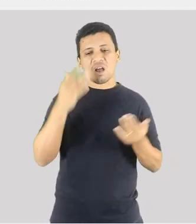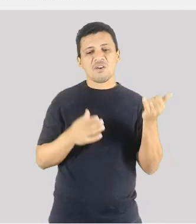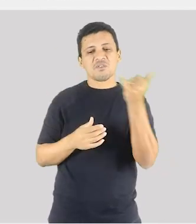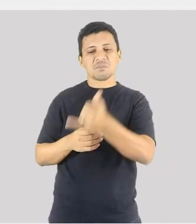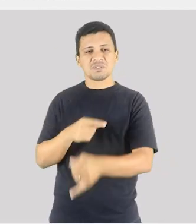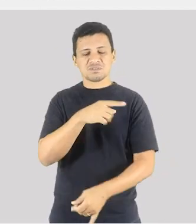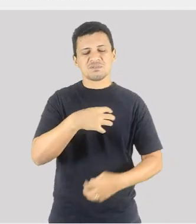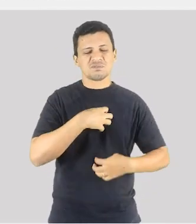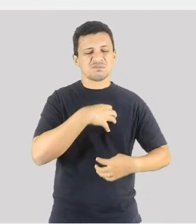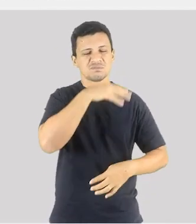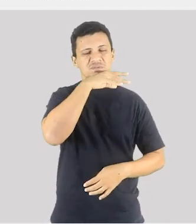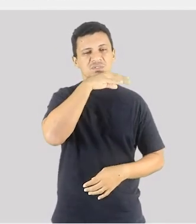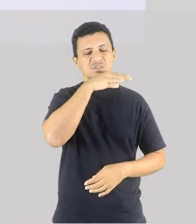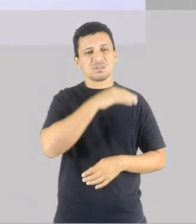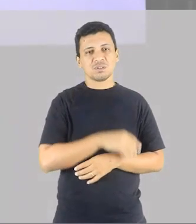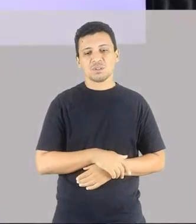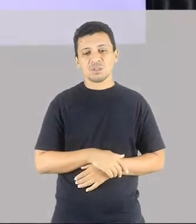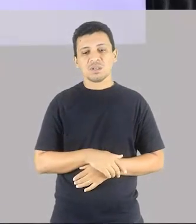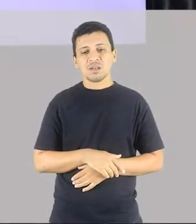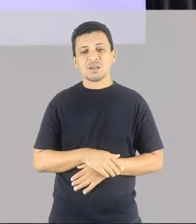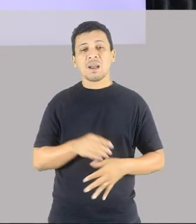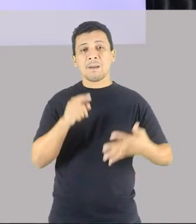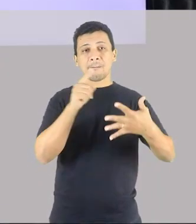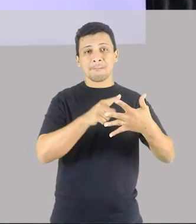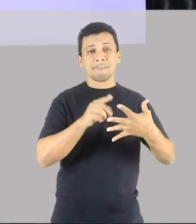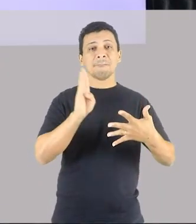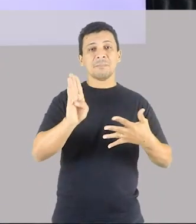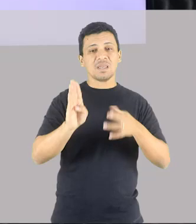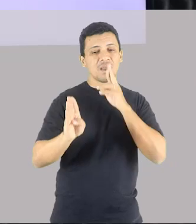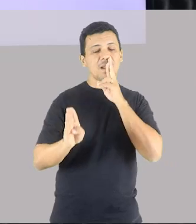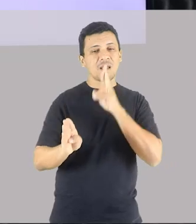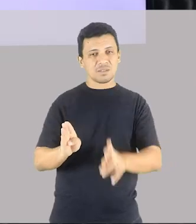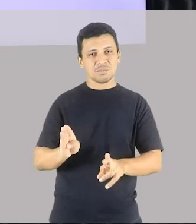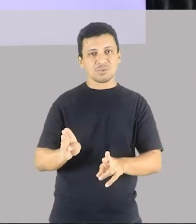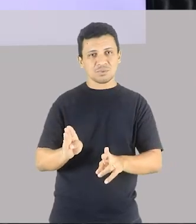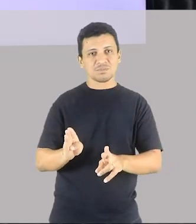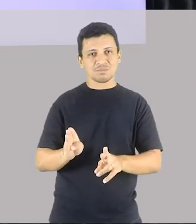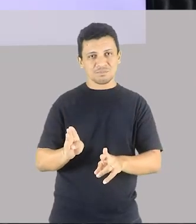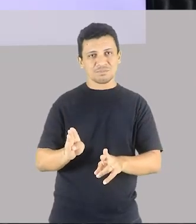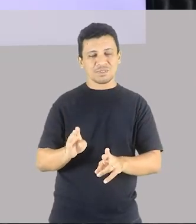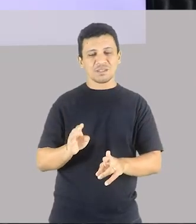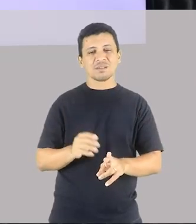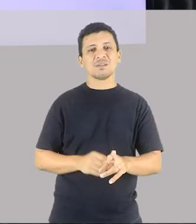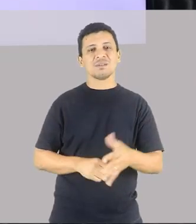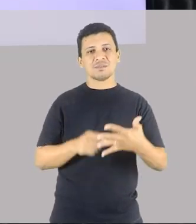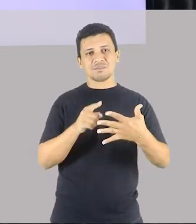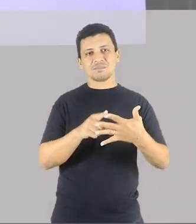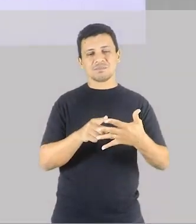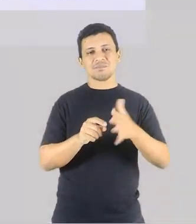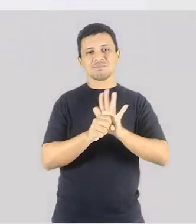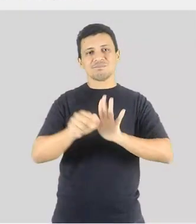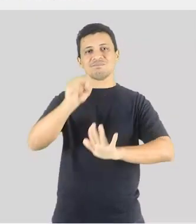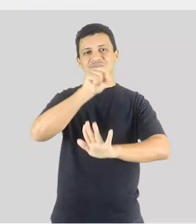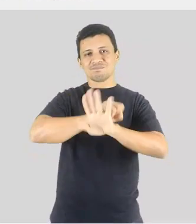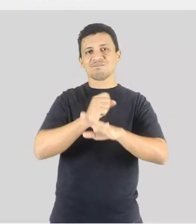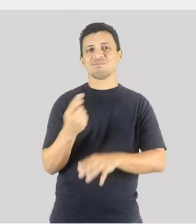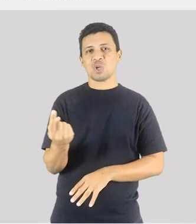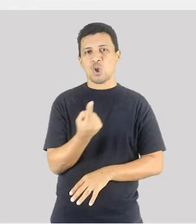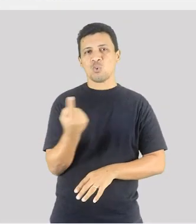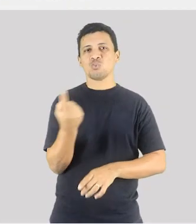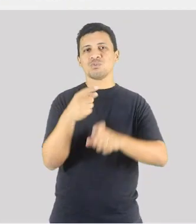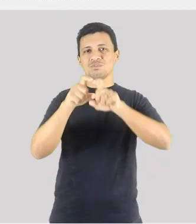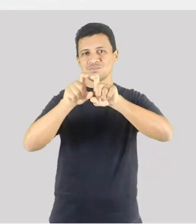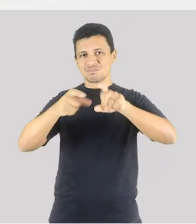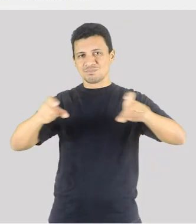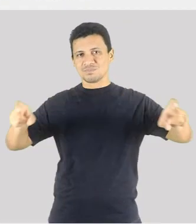mal. Em todas as orações, com exceção da letra B, elas são objetivas diretas. A letra B é a única